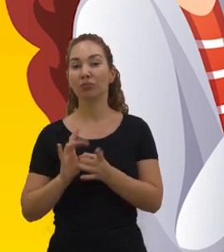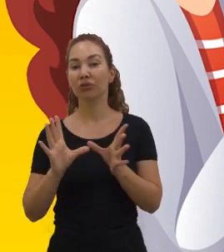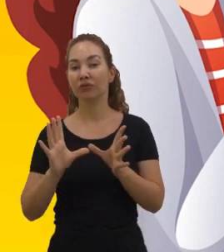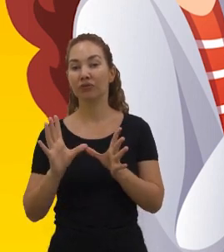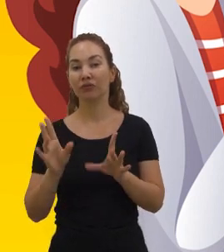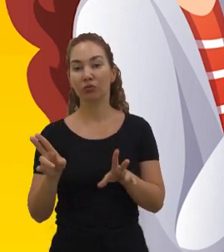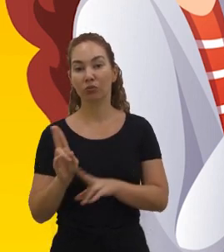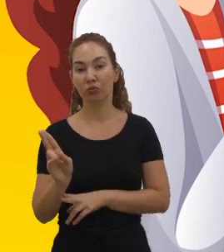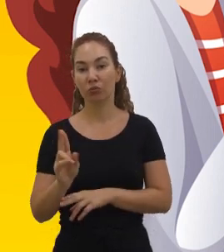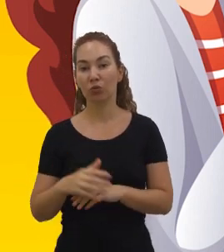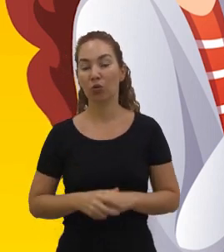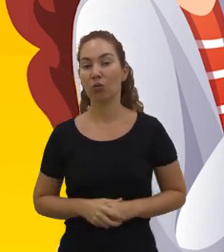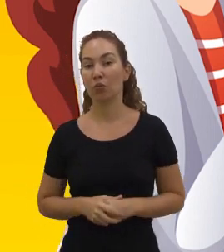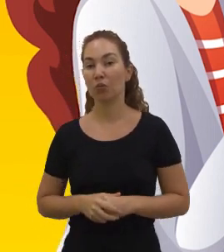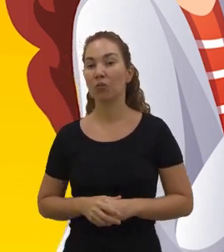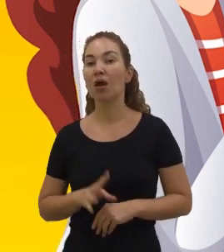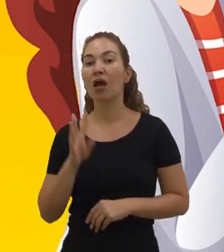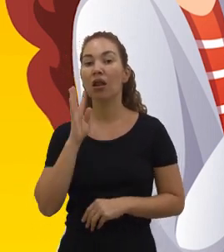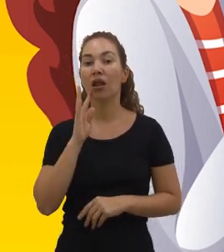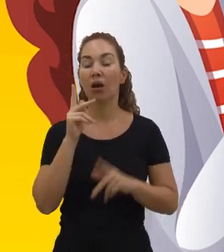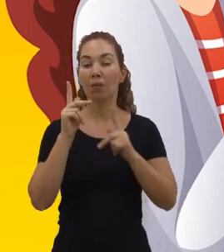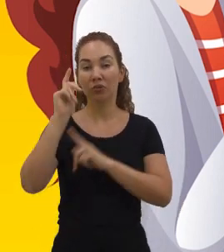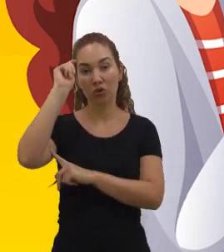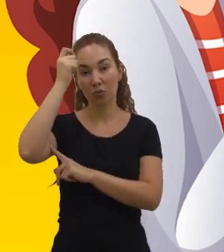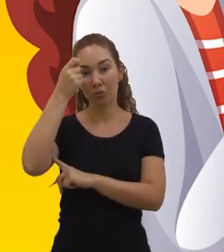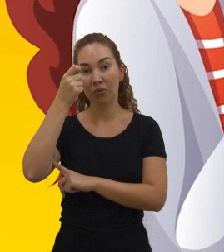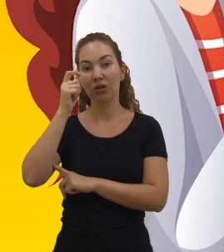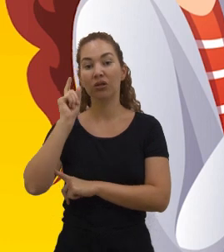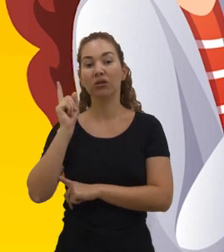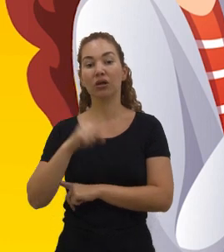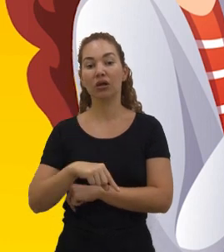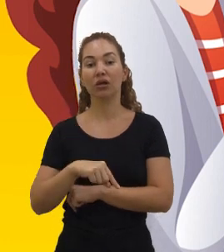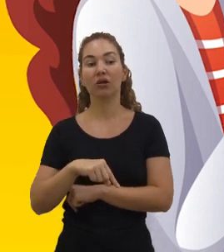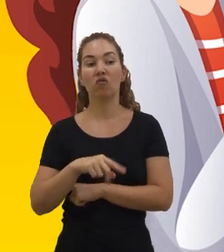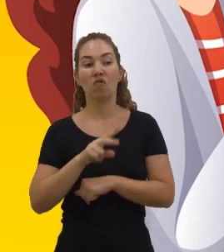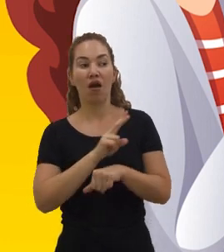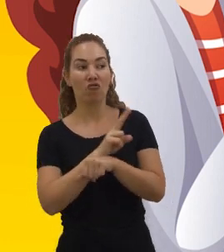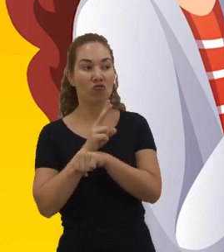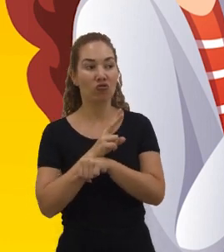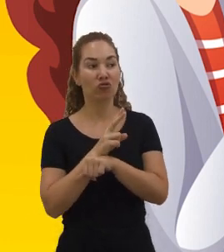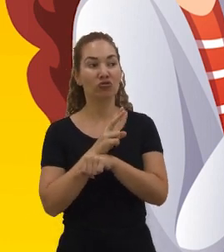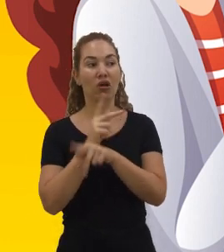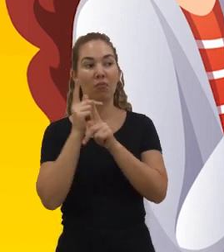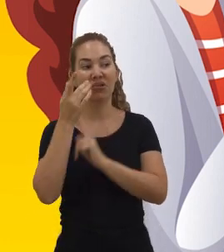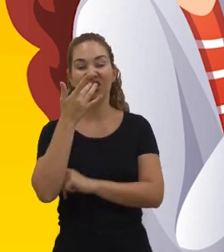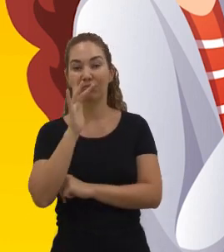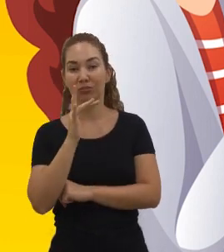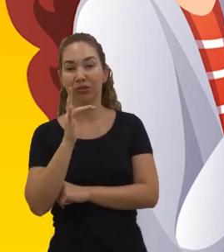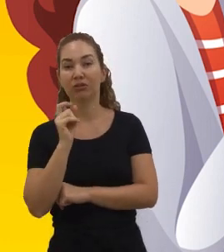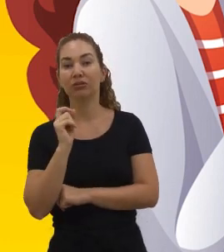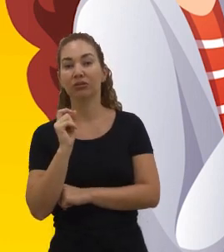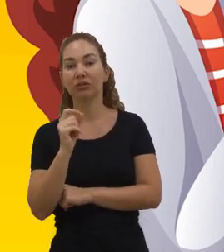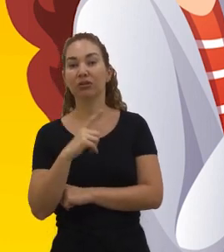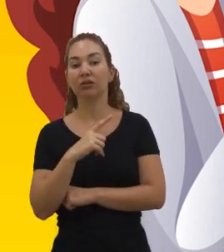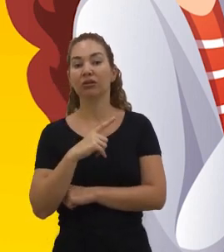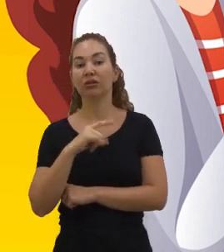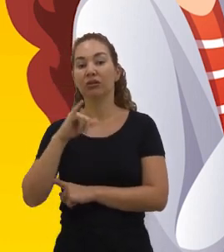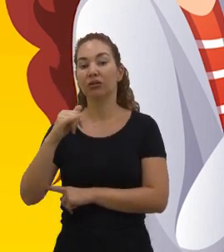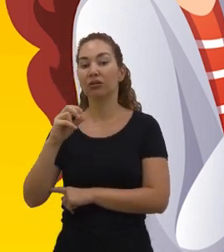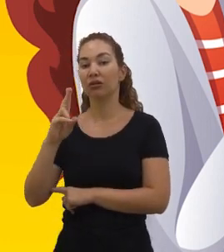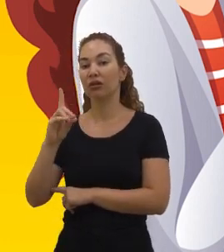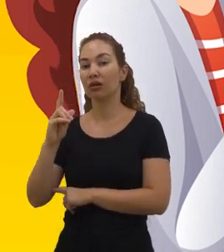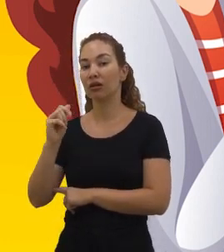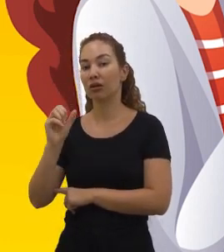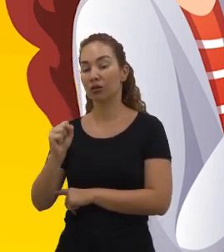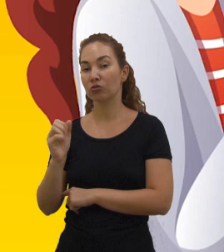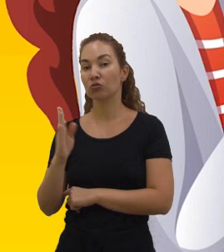quer muito ser liberta e a pessoa preta que vai venerar a pessoa branca. É muito interessante assistir. E tem o Judas e o Messias Negro, né, que